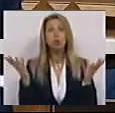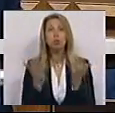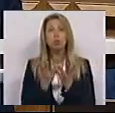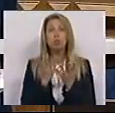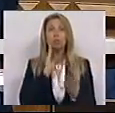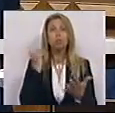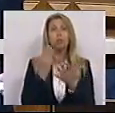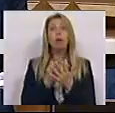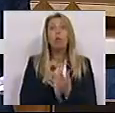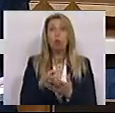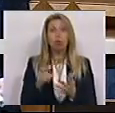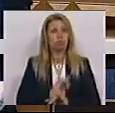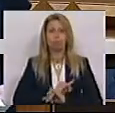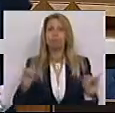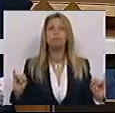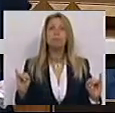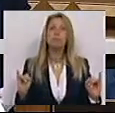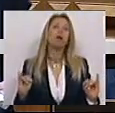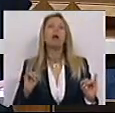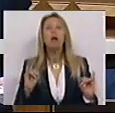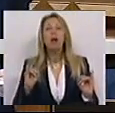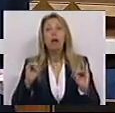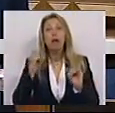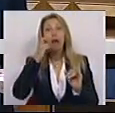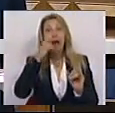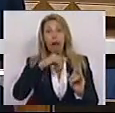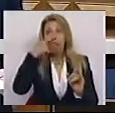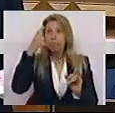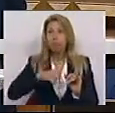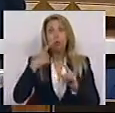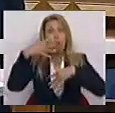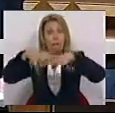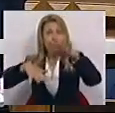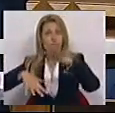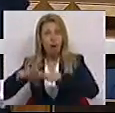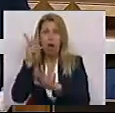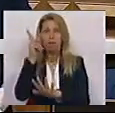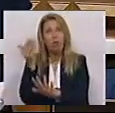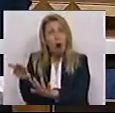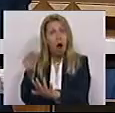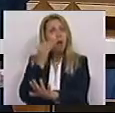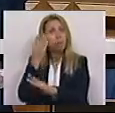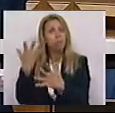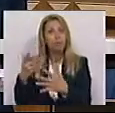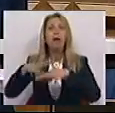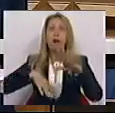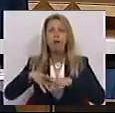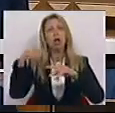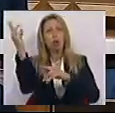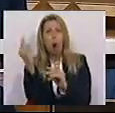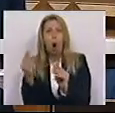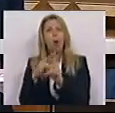que impossibilita que autores vivos que acabam de produzir uma obra sua tenham